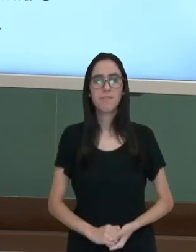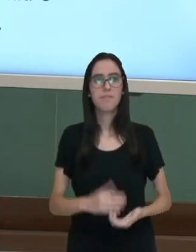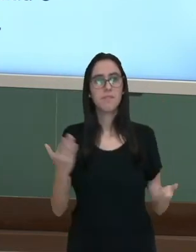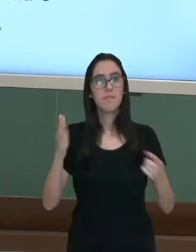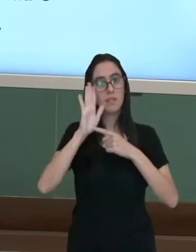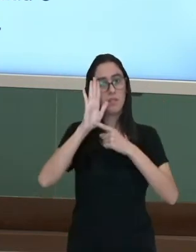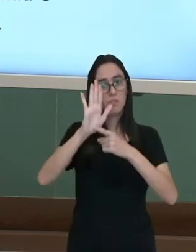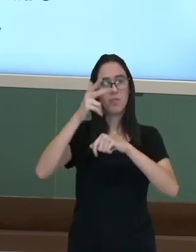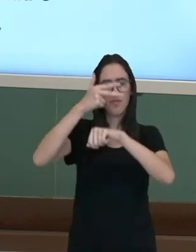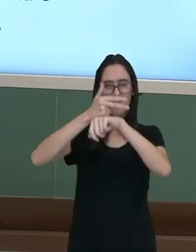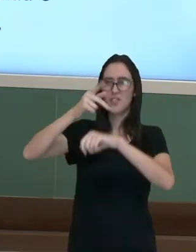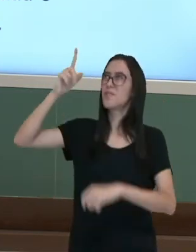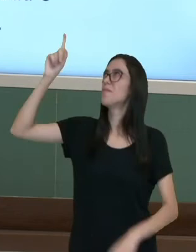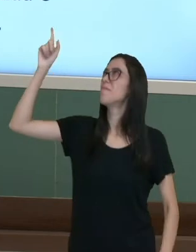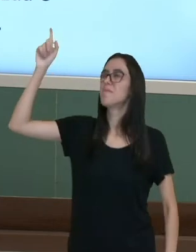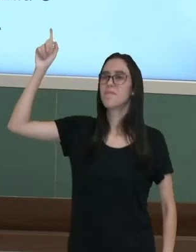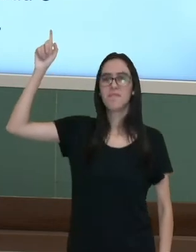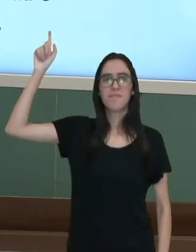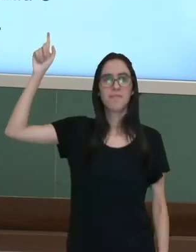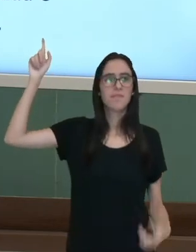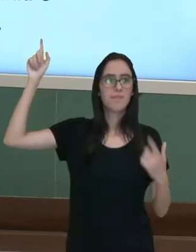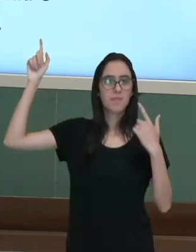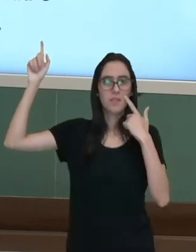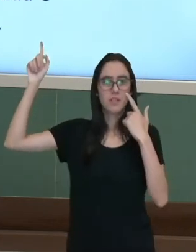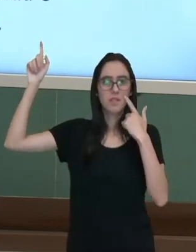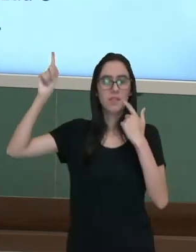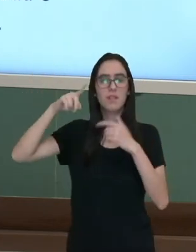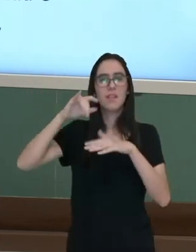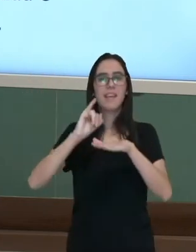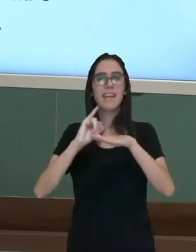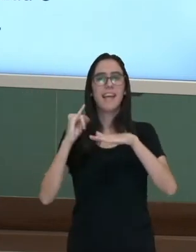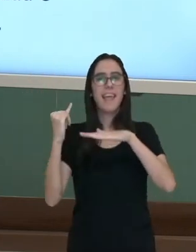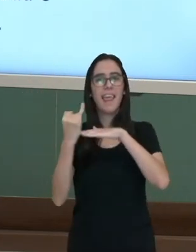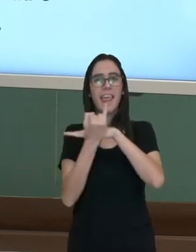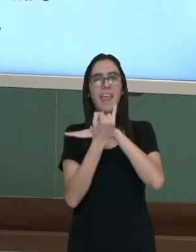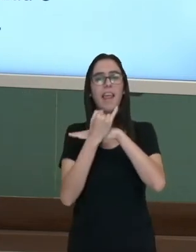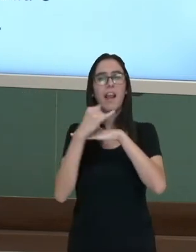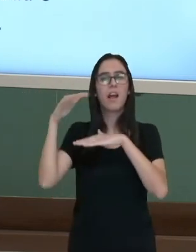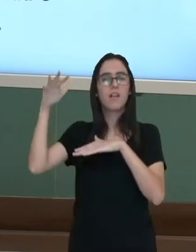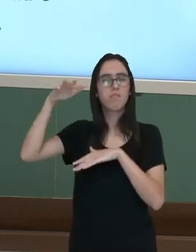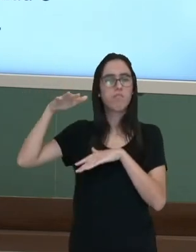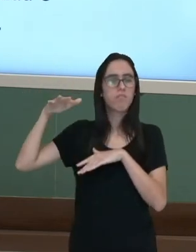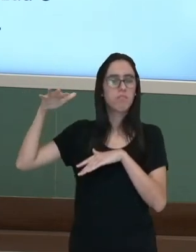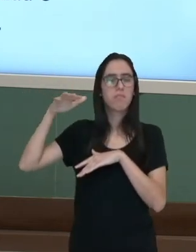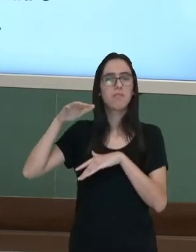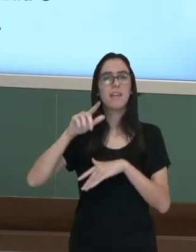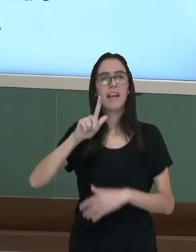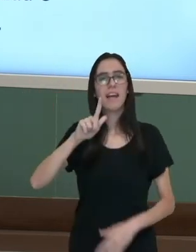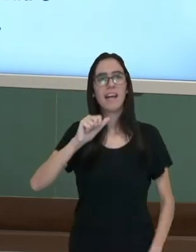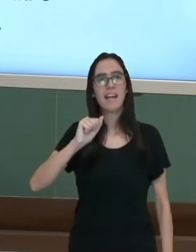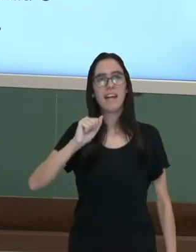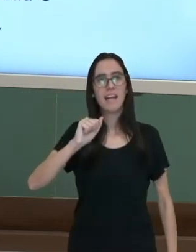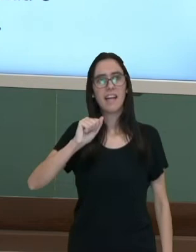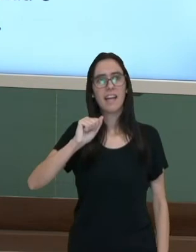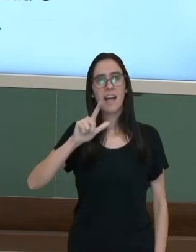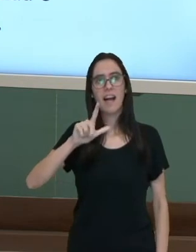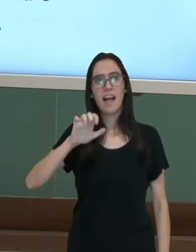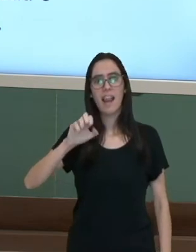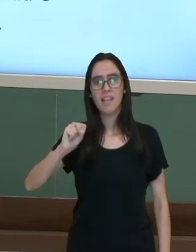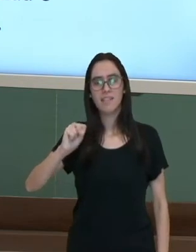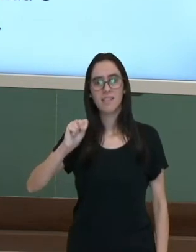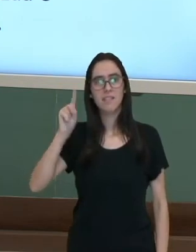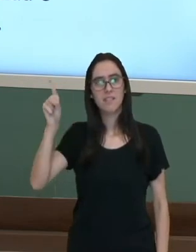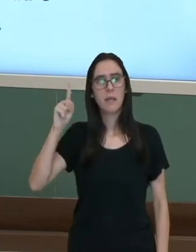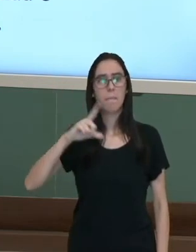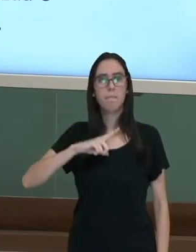um GIF, tá, que mostra bem isso. Aqui é nas ilhas de Gales, do país de Gales, né, que mostra esse efeito. Esse caminho que vocês estão